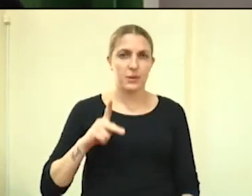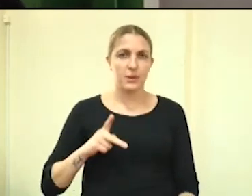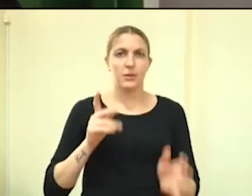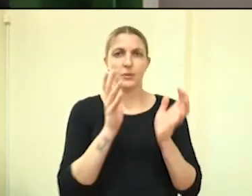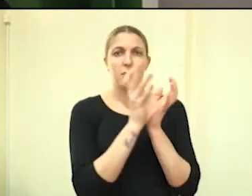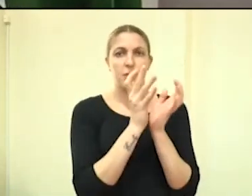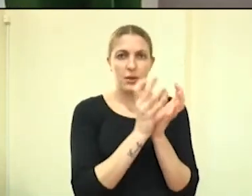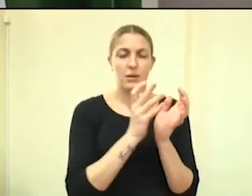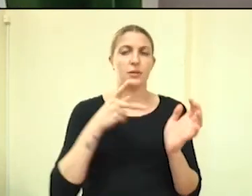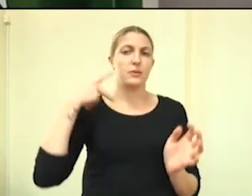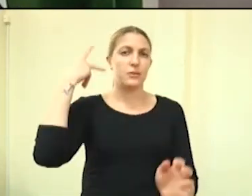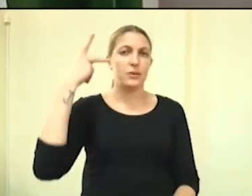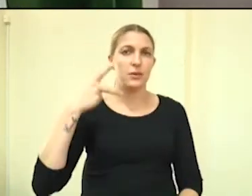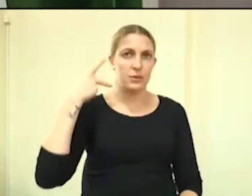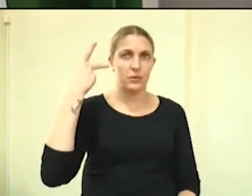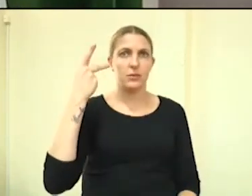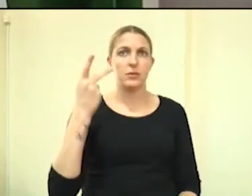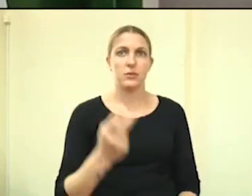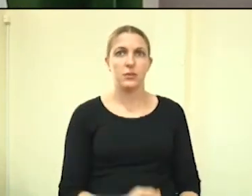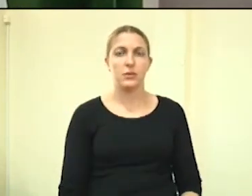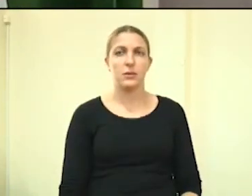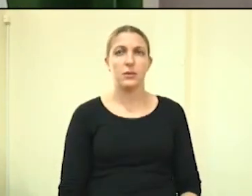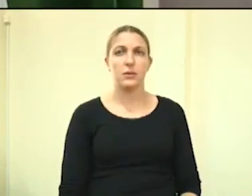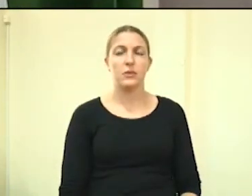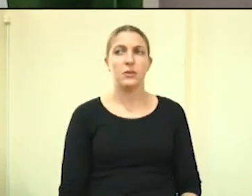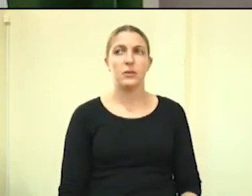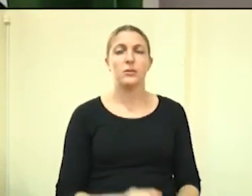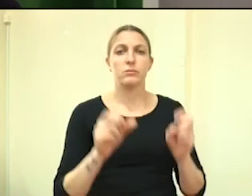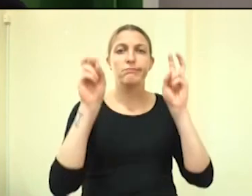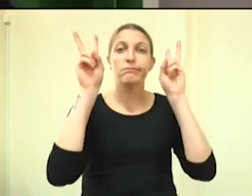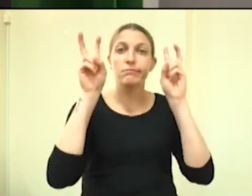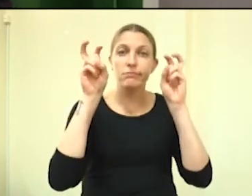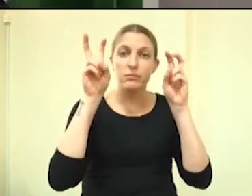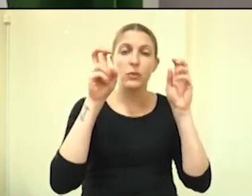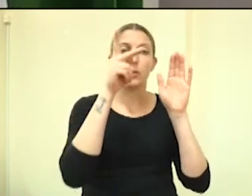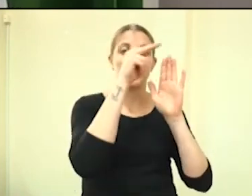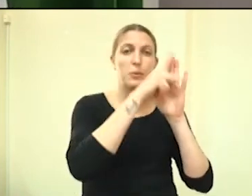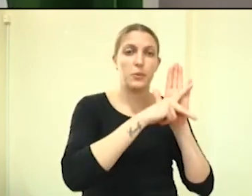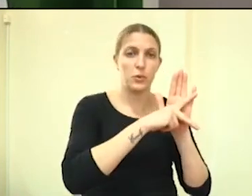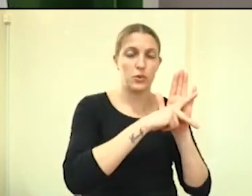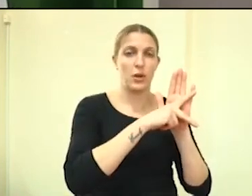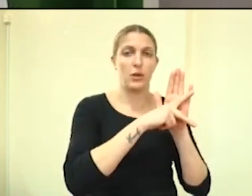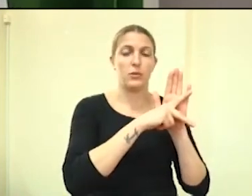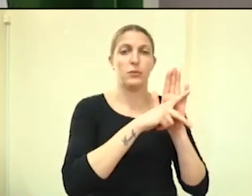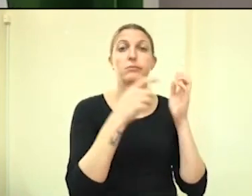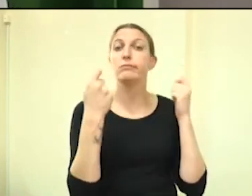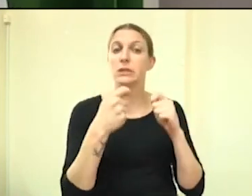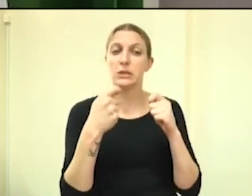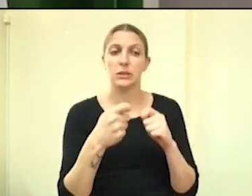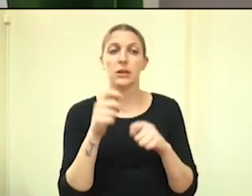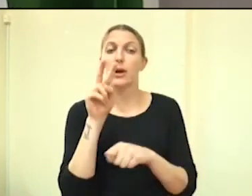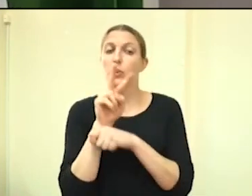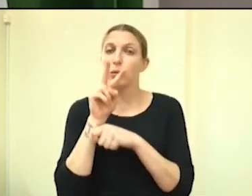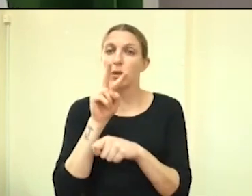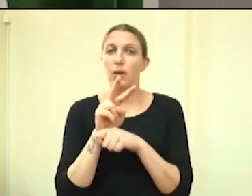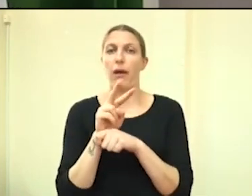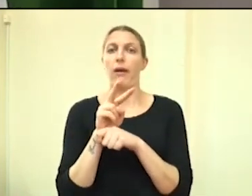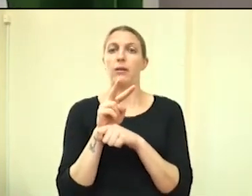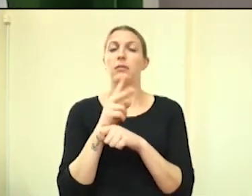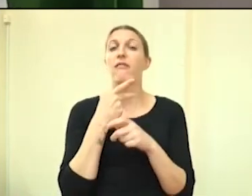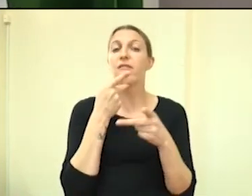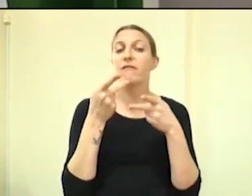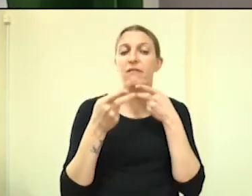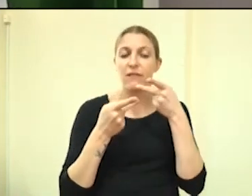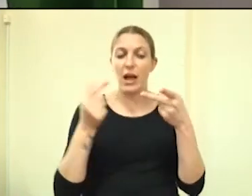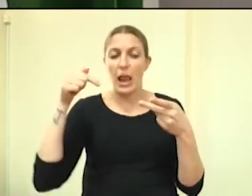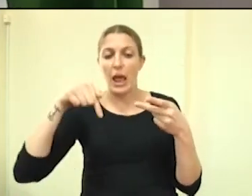colegas vereadores, com relação a esse projeto, eu quero dizer que a gente tem que cuidar muito do que fala aqui nessa tribuna e não ir